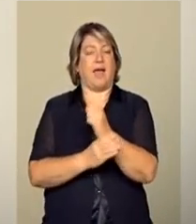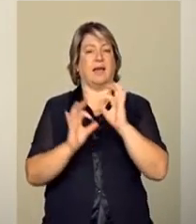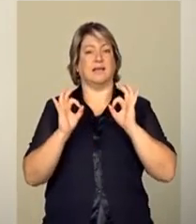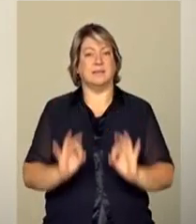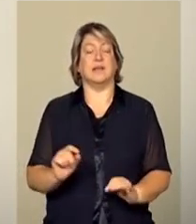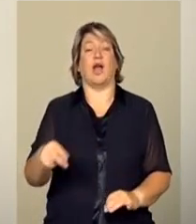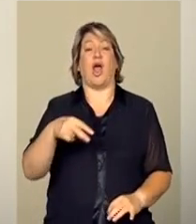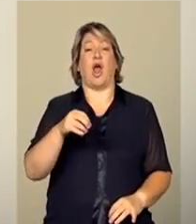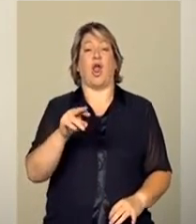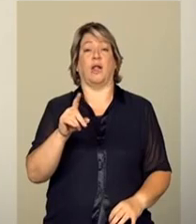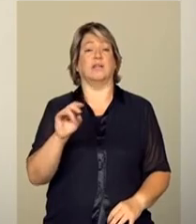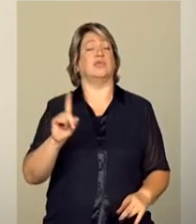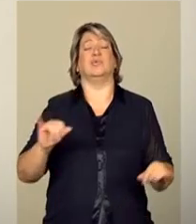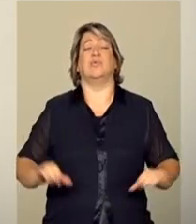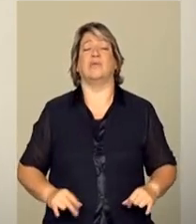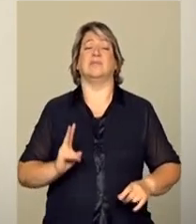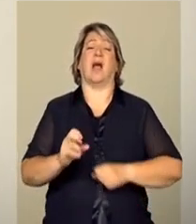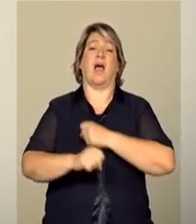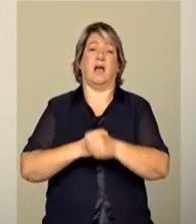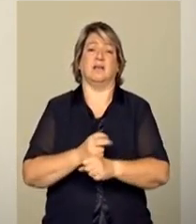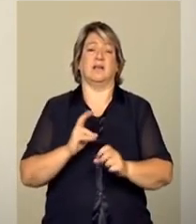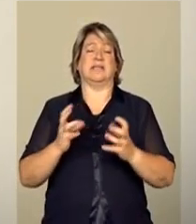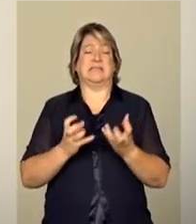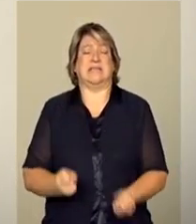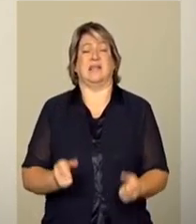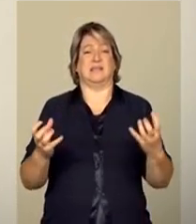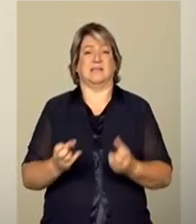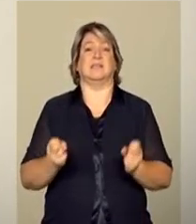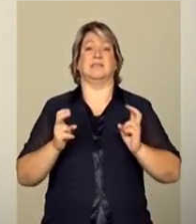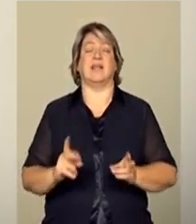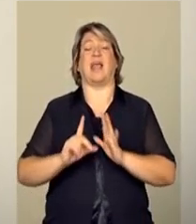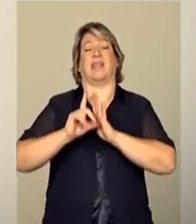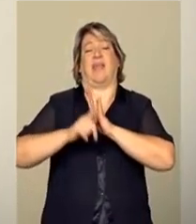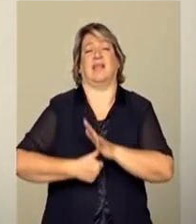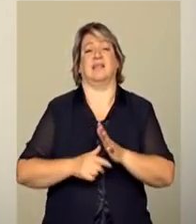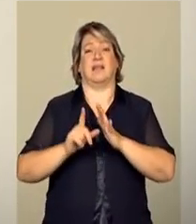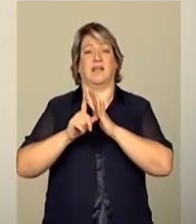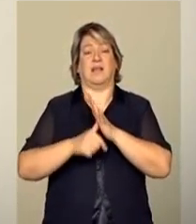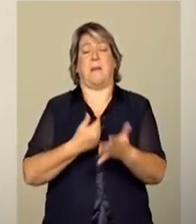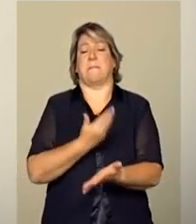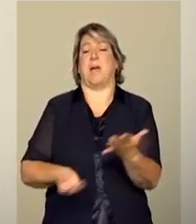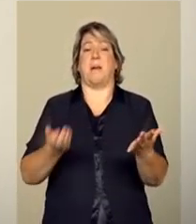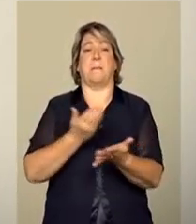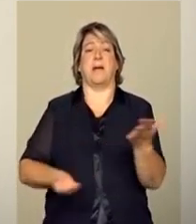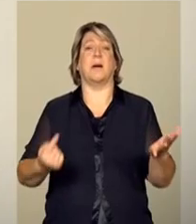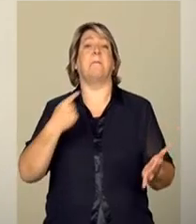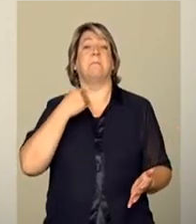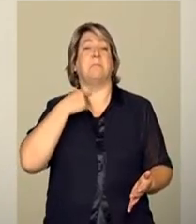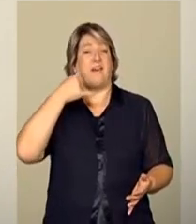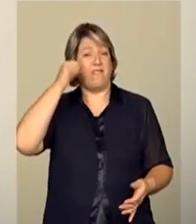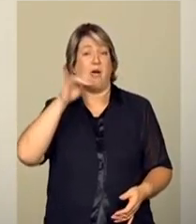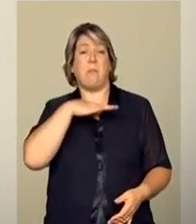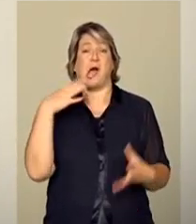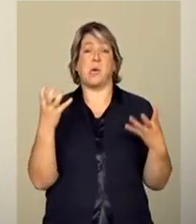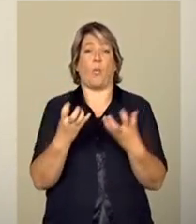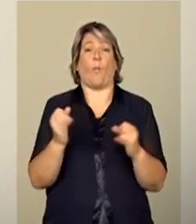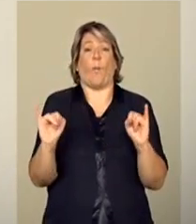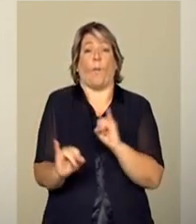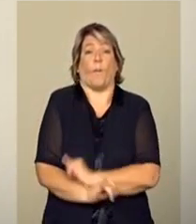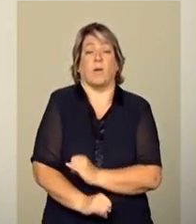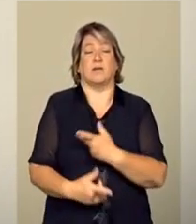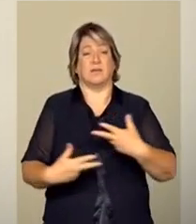não sofra cada ano de seca com o atraso que a perda dos reban por exemplo ocasiona